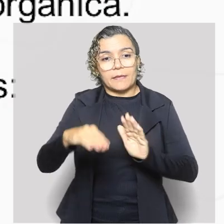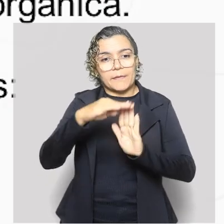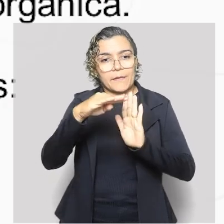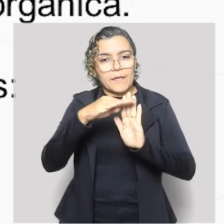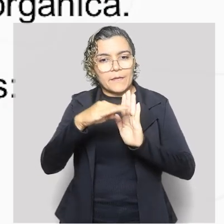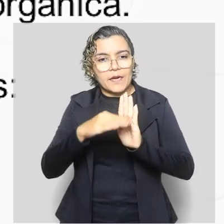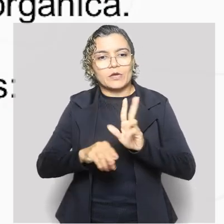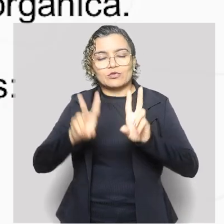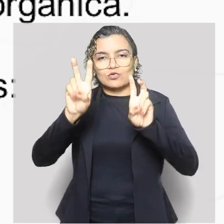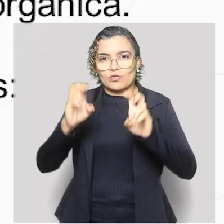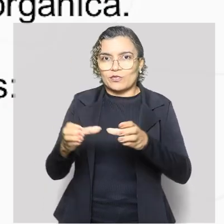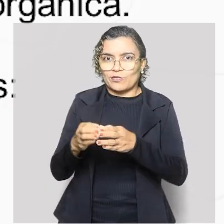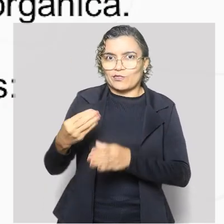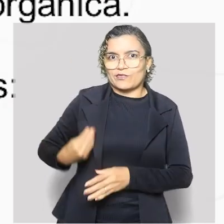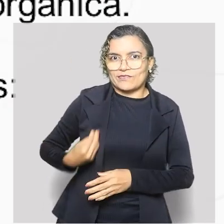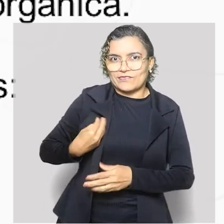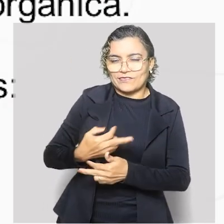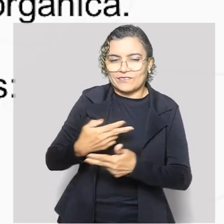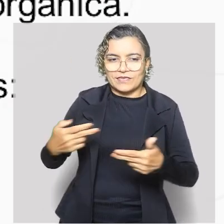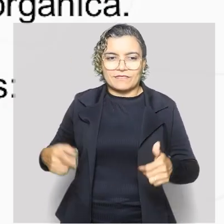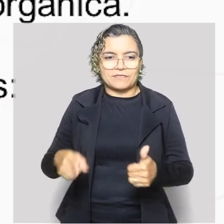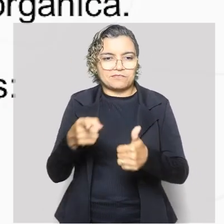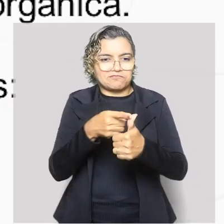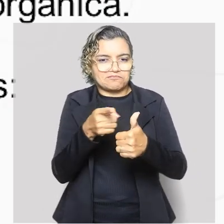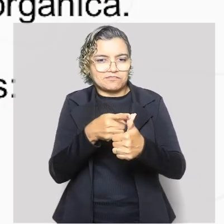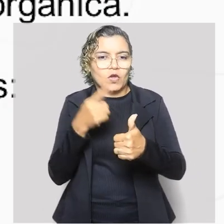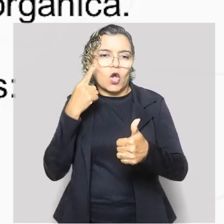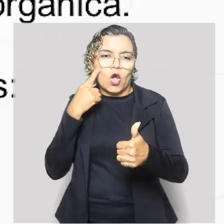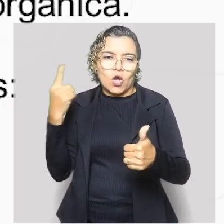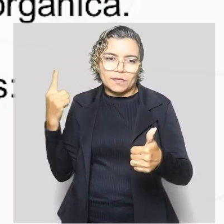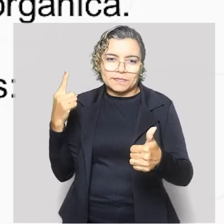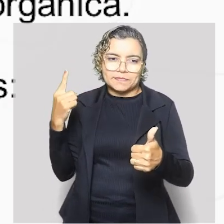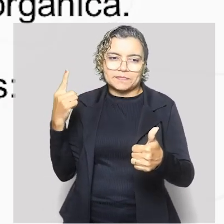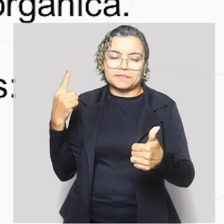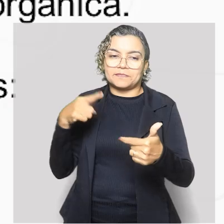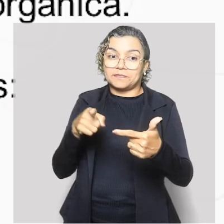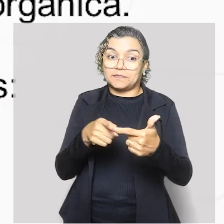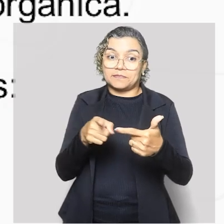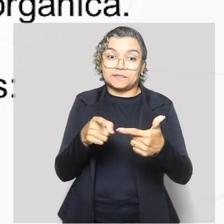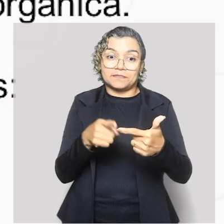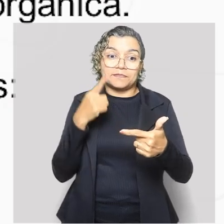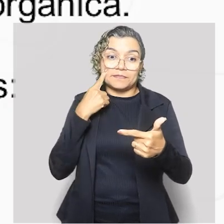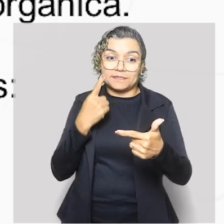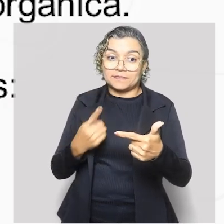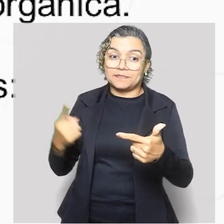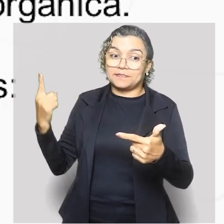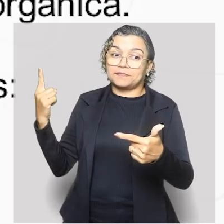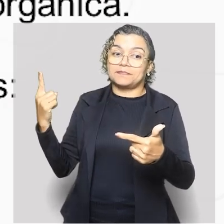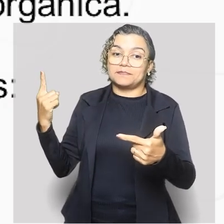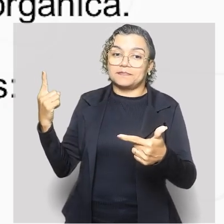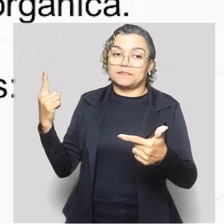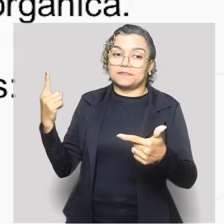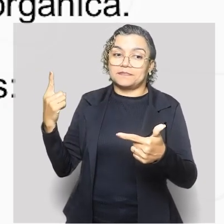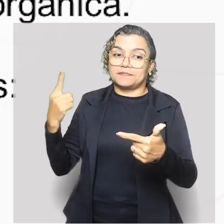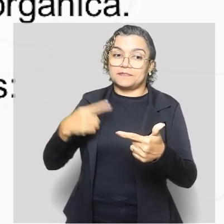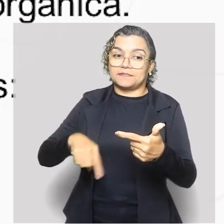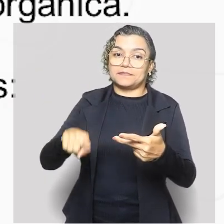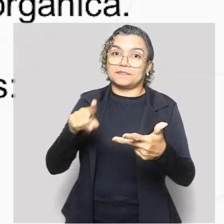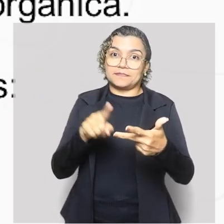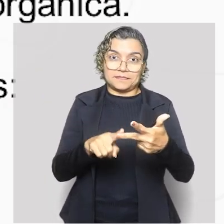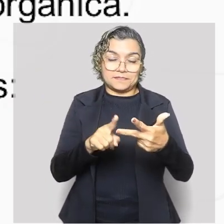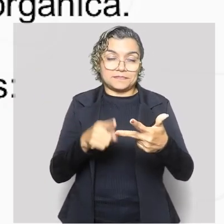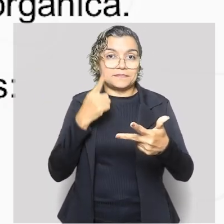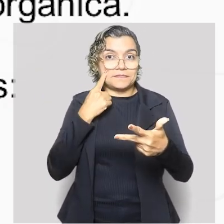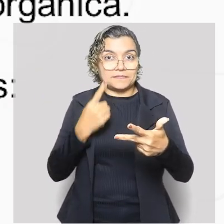aos seres vivos. 1. Relacionam-se e modificam o meio. 2. Reproduzem-se sexualmente.